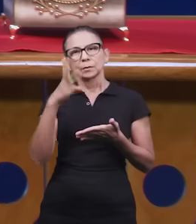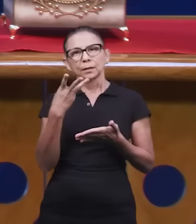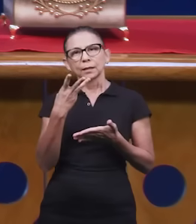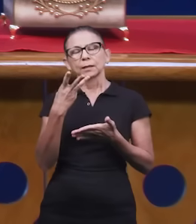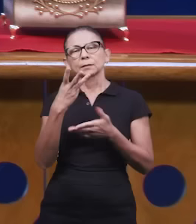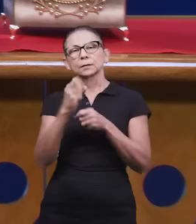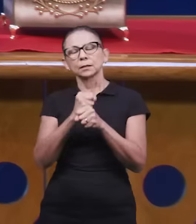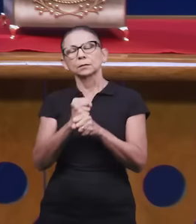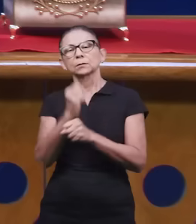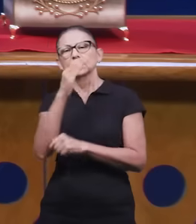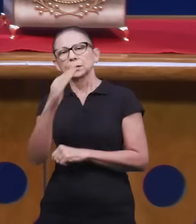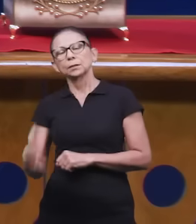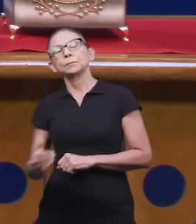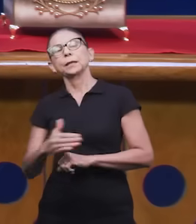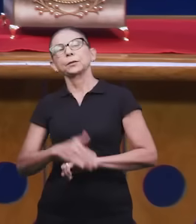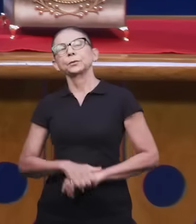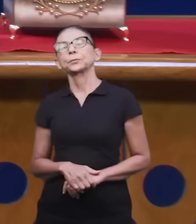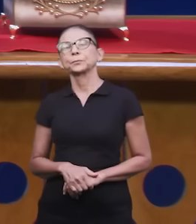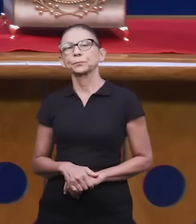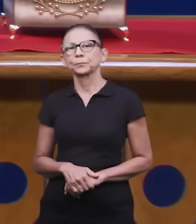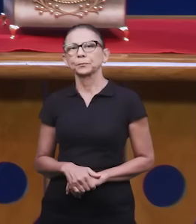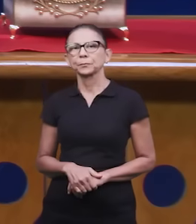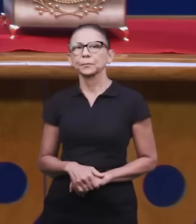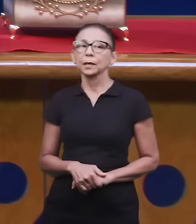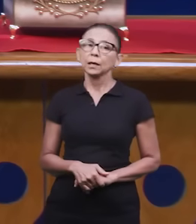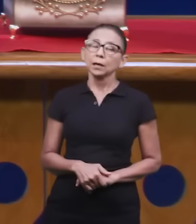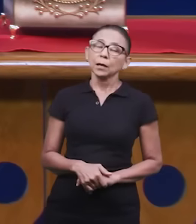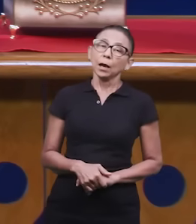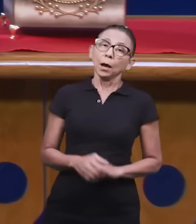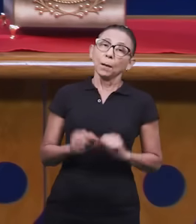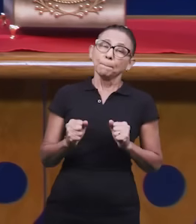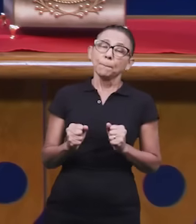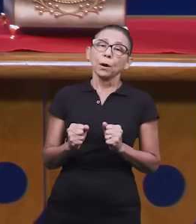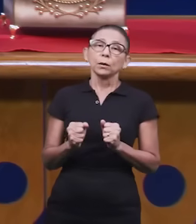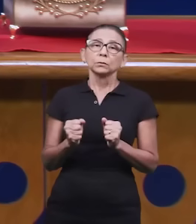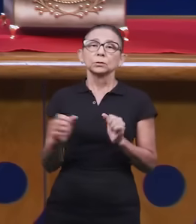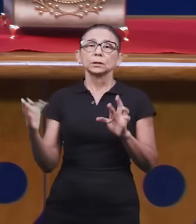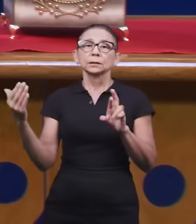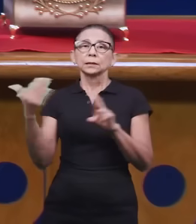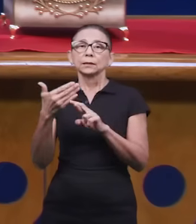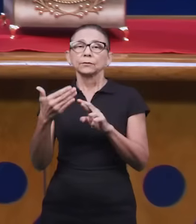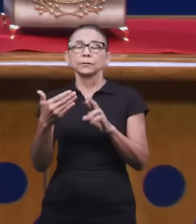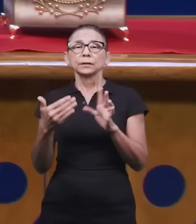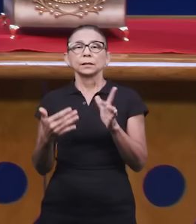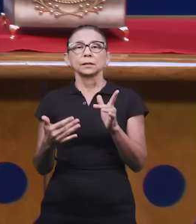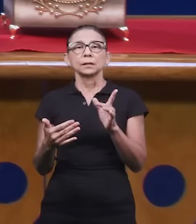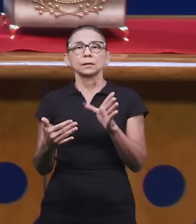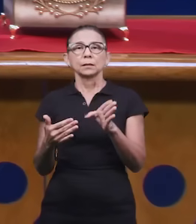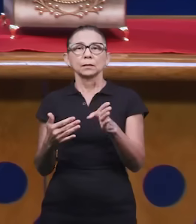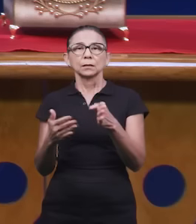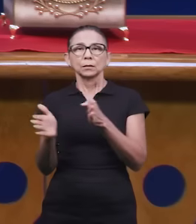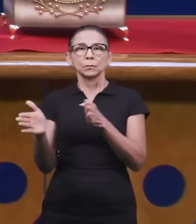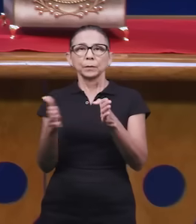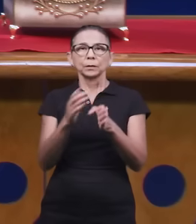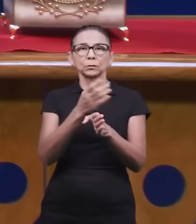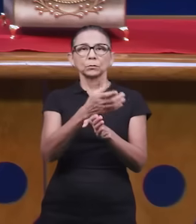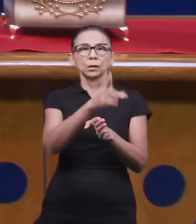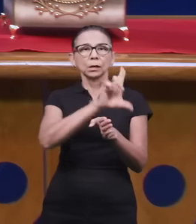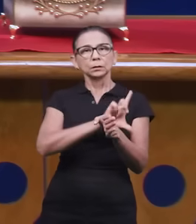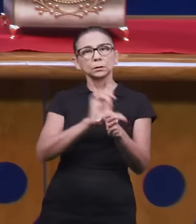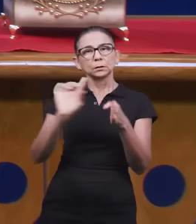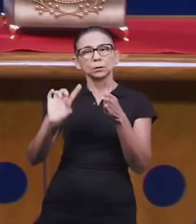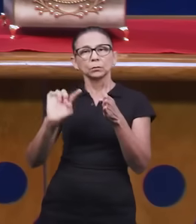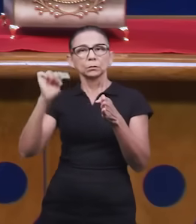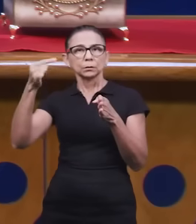meio. Tudo se refere algumas vezes antes, outras vezes depois. Então